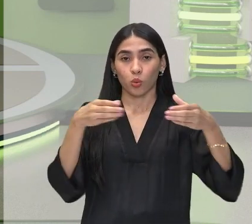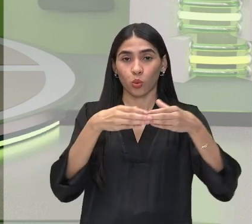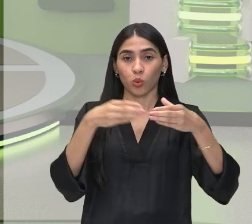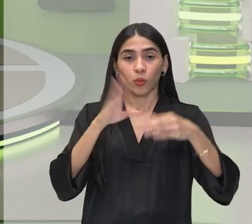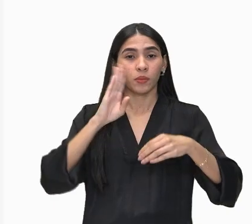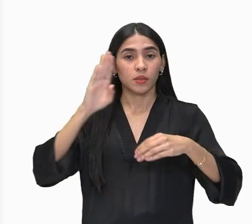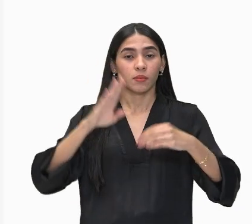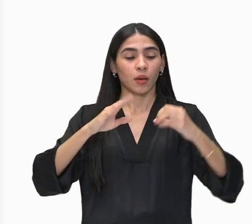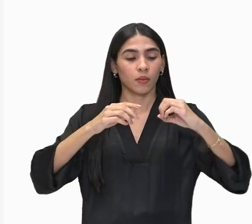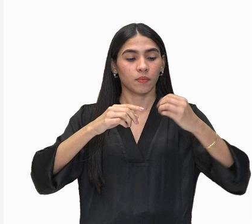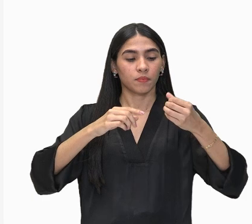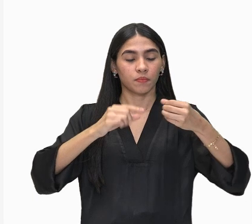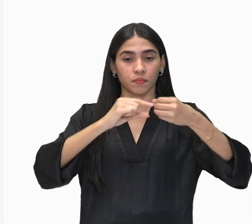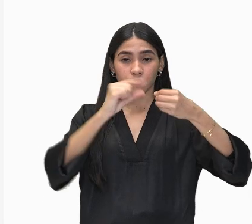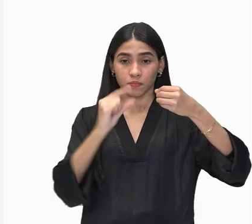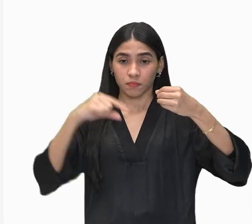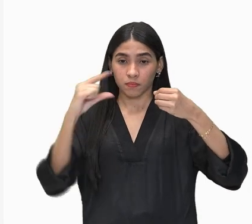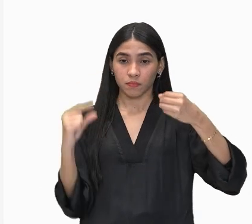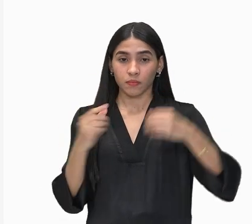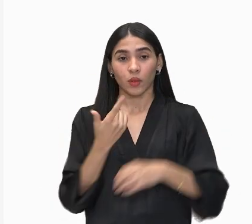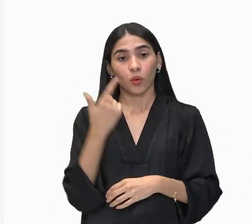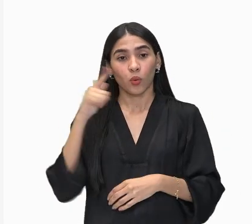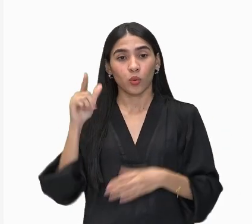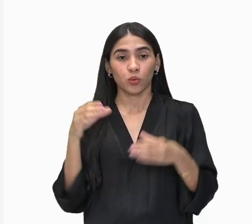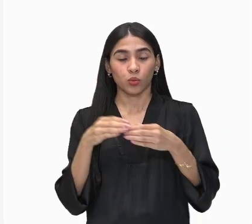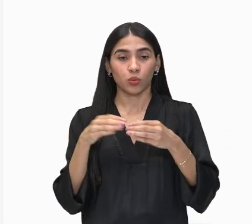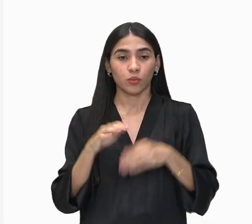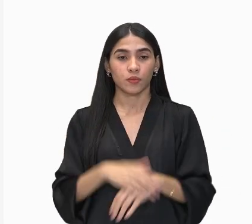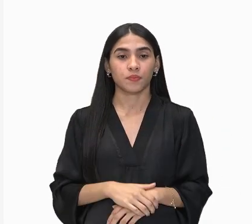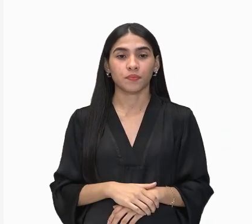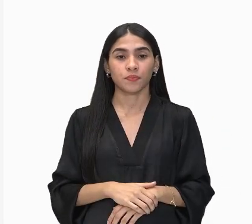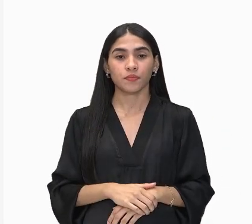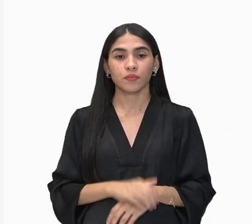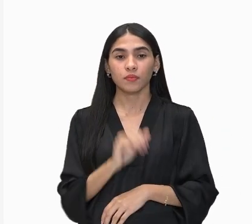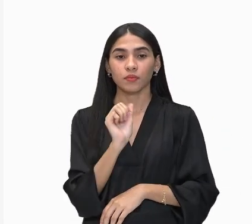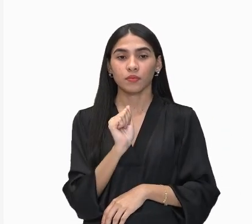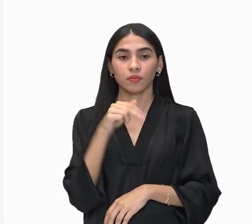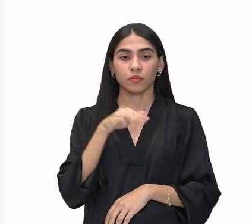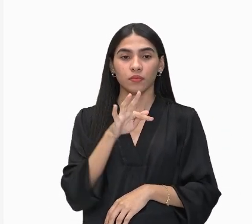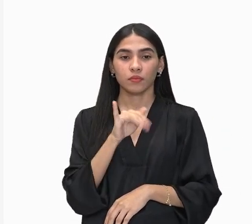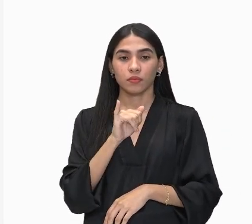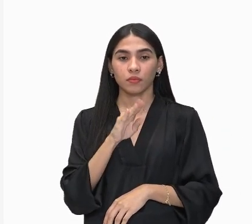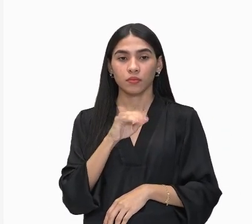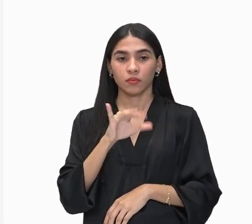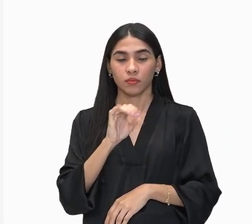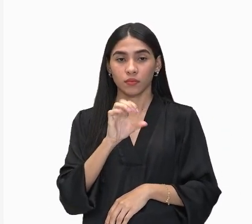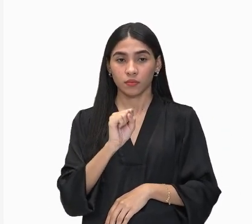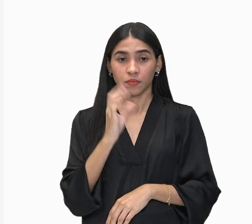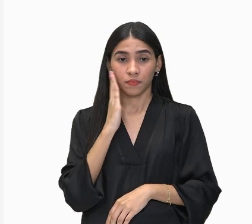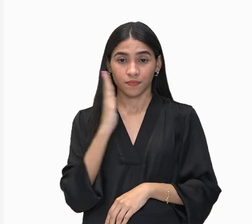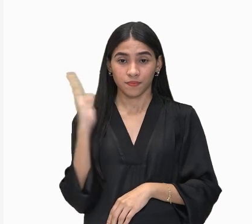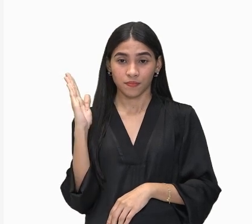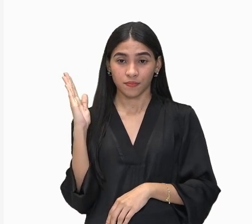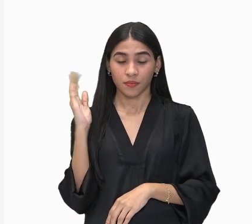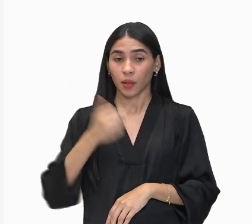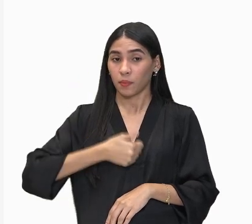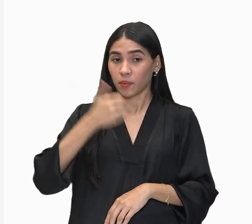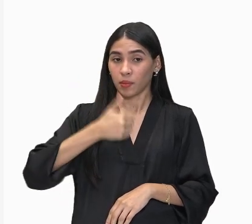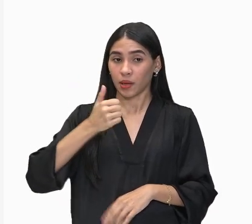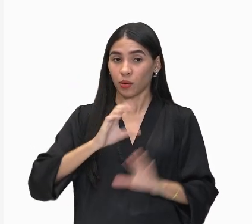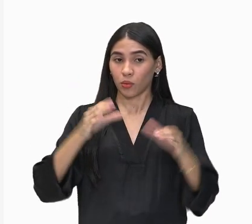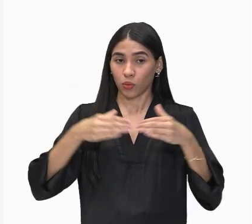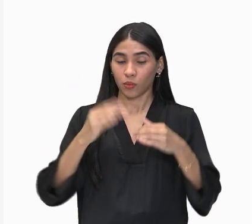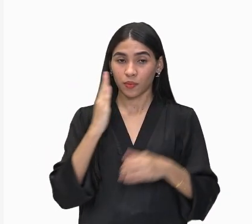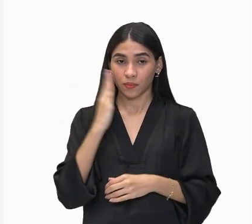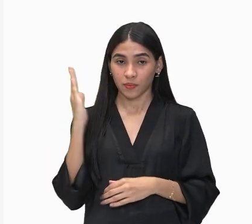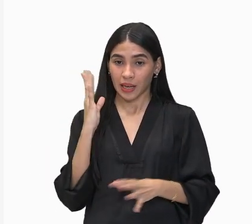agora vamos adentrar aí no mundo de outro grupo, né? É o primeiro grupo que eu estou apresentando aqui nessa revisão de